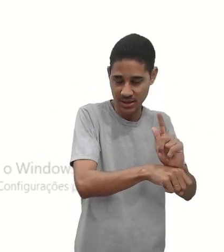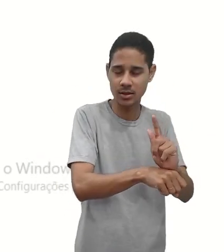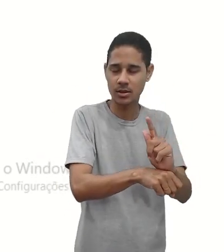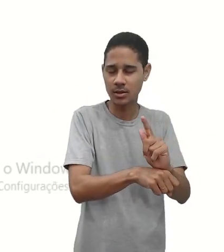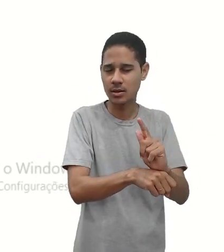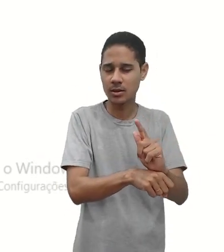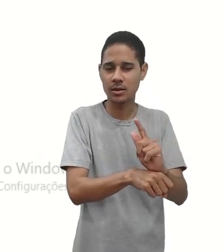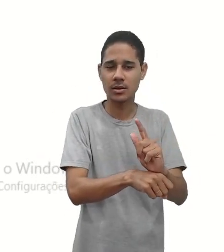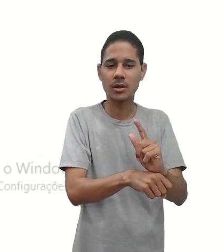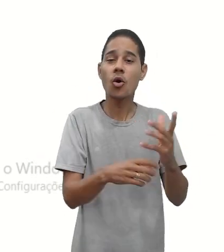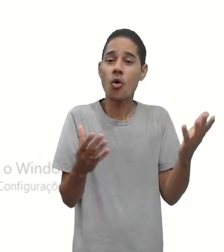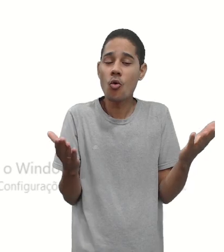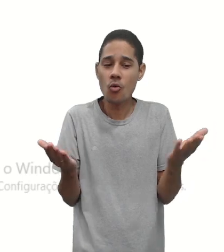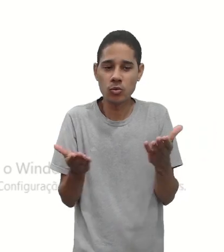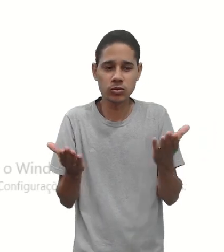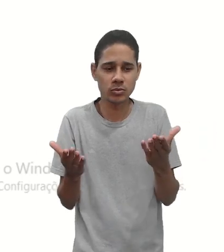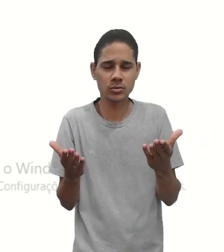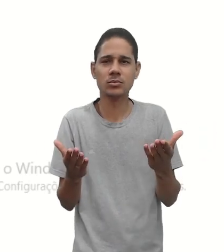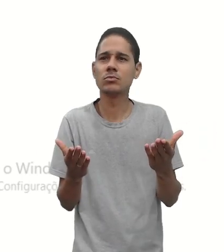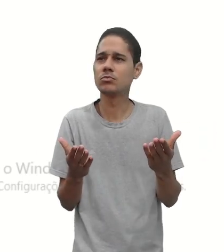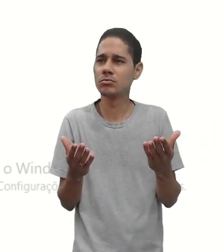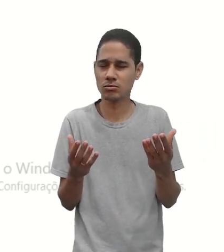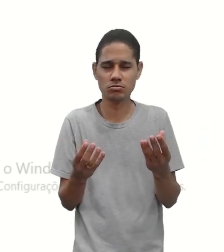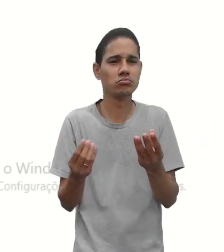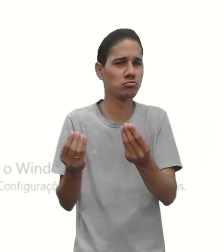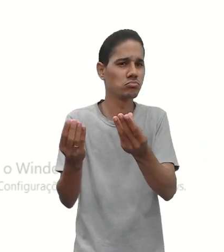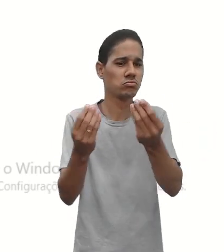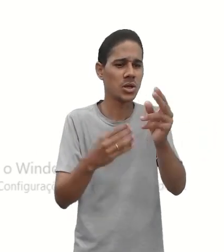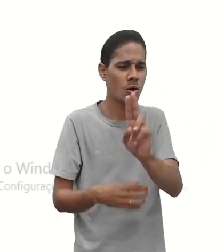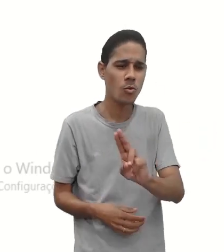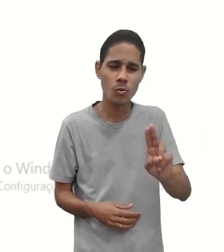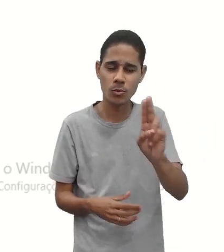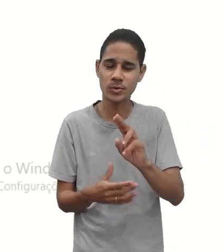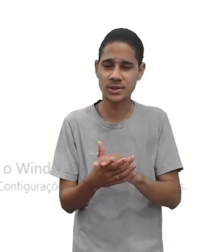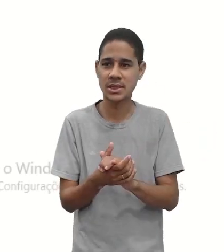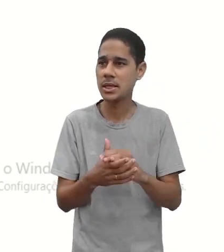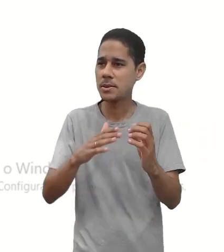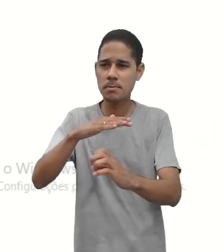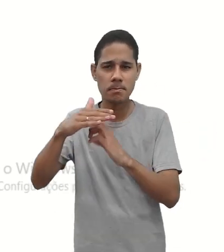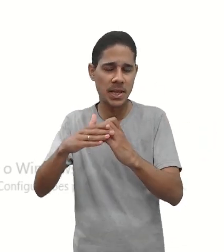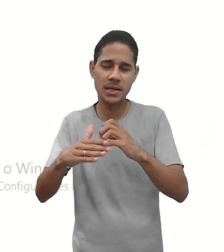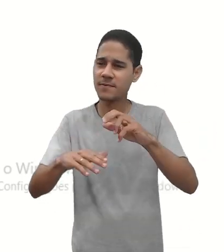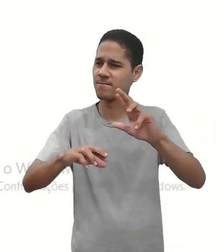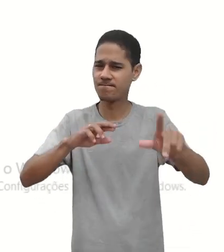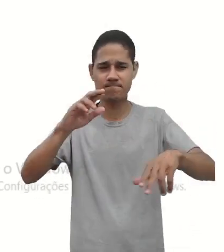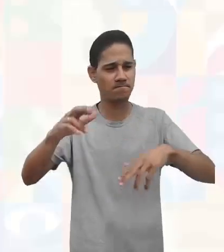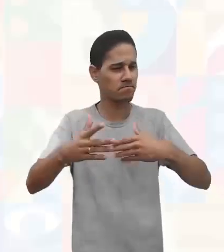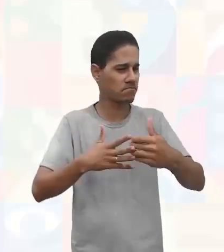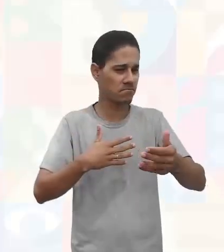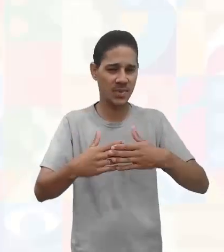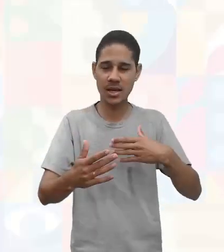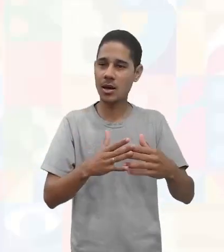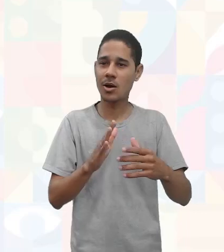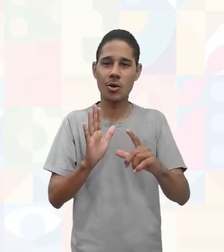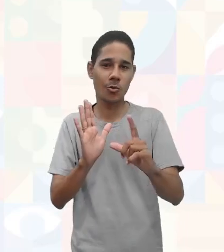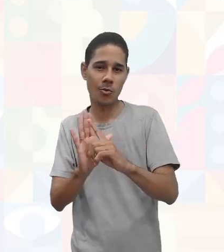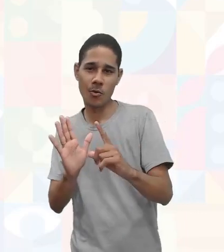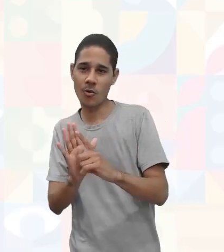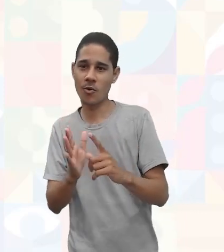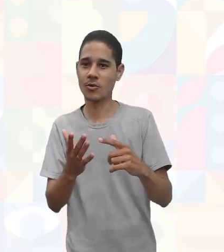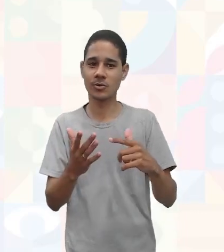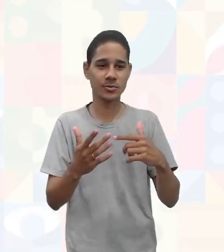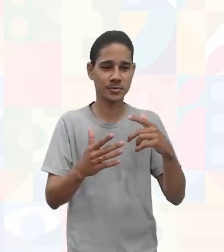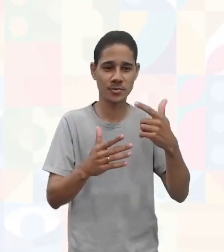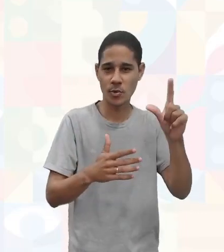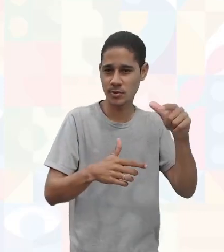né, atualmente muito bem colocados, independente do tipo de empresa, se ela é comércio, se ela é